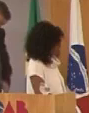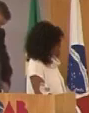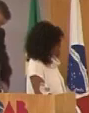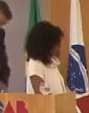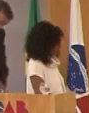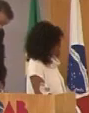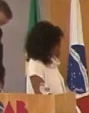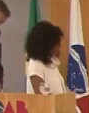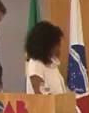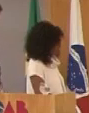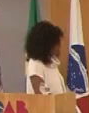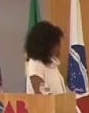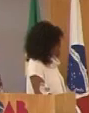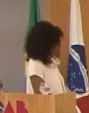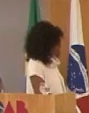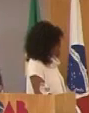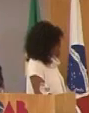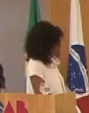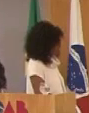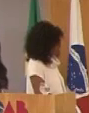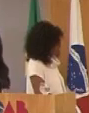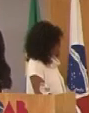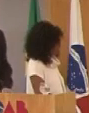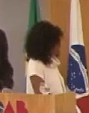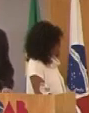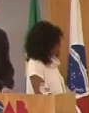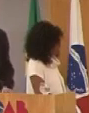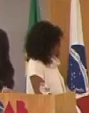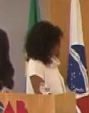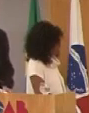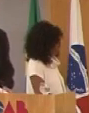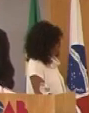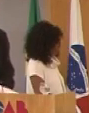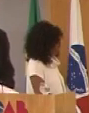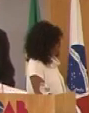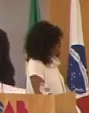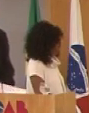ficar atentos aos fatos, né? Lembrando que